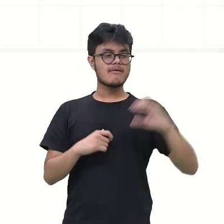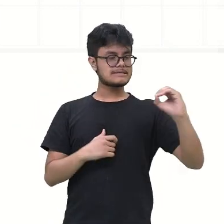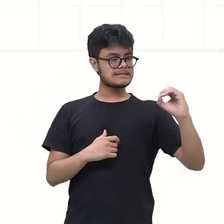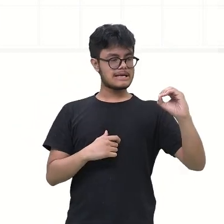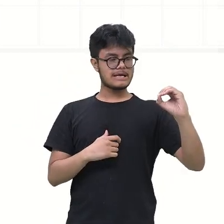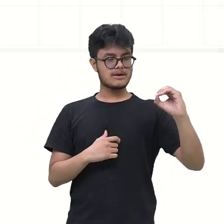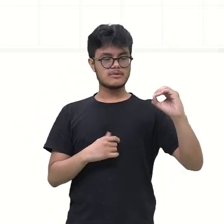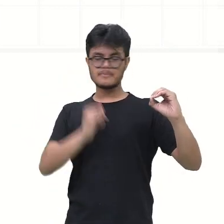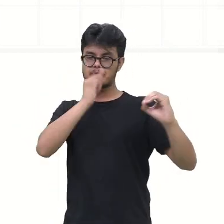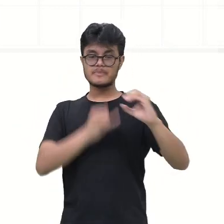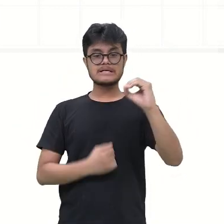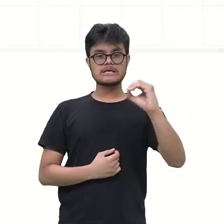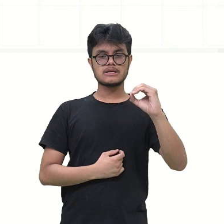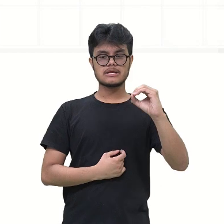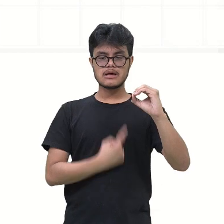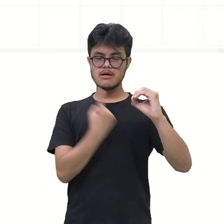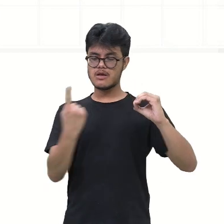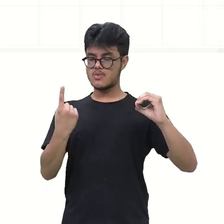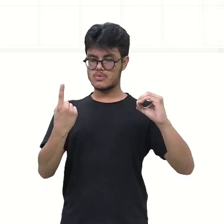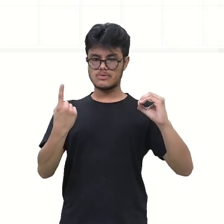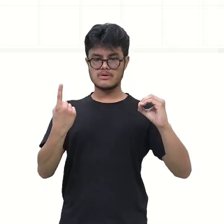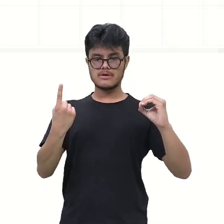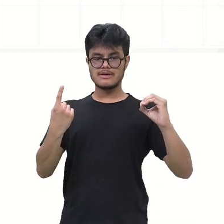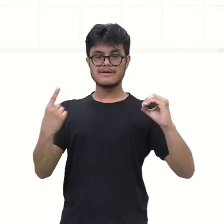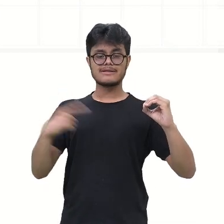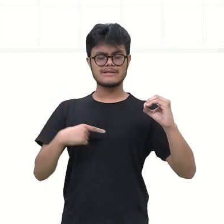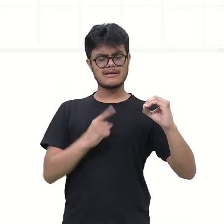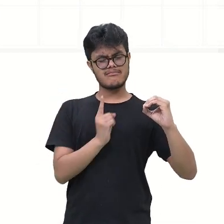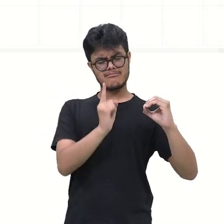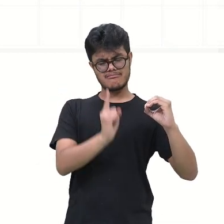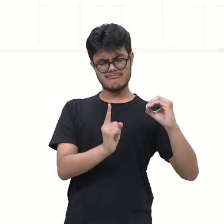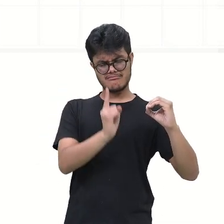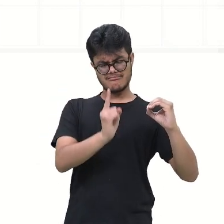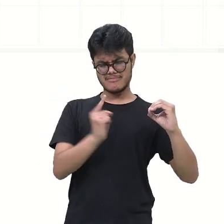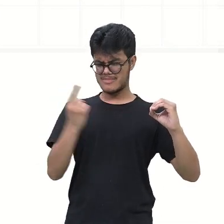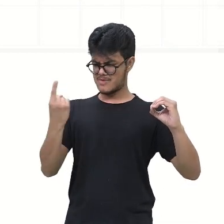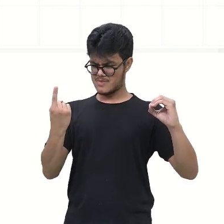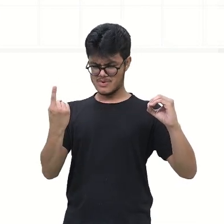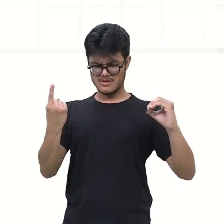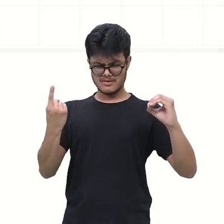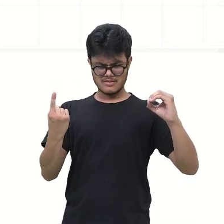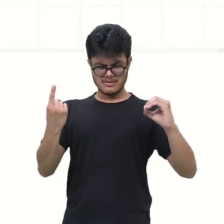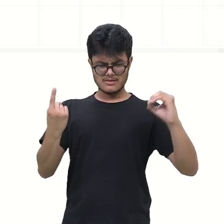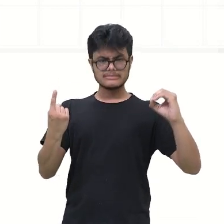Por exemplo, aqui vai aparecer, por exemplo, o